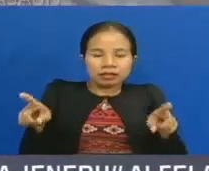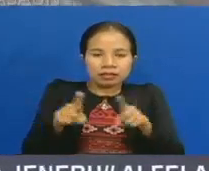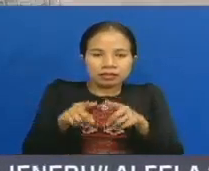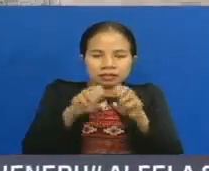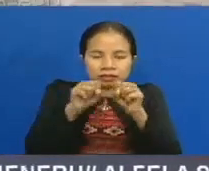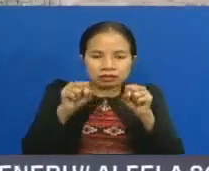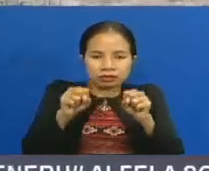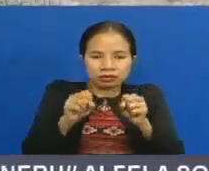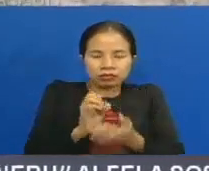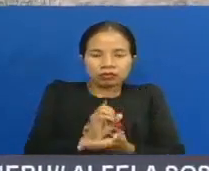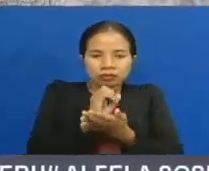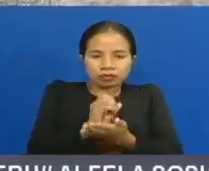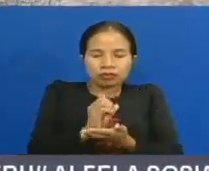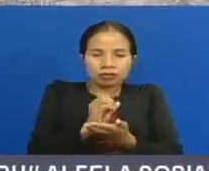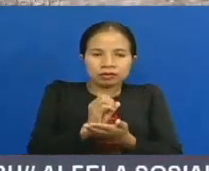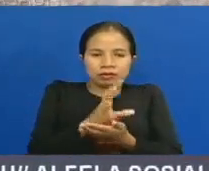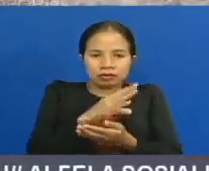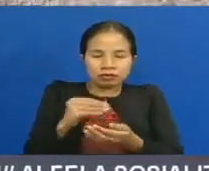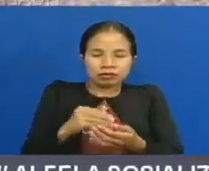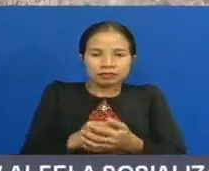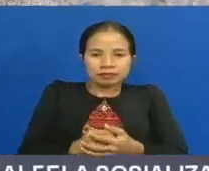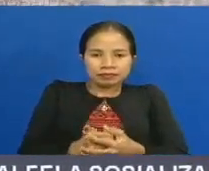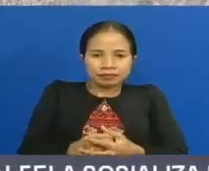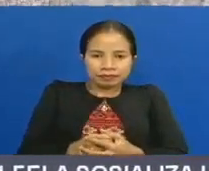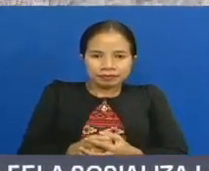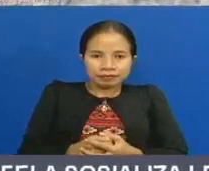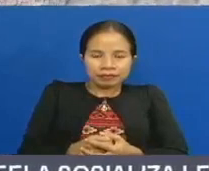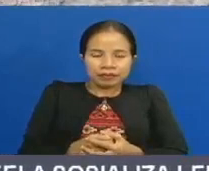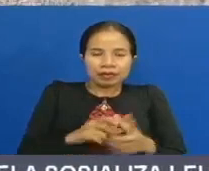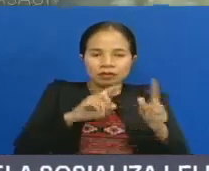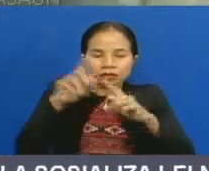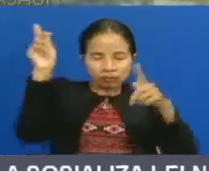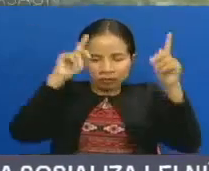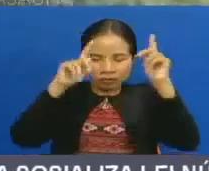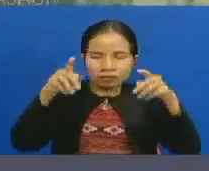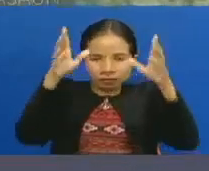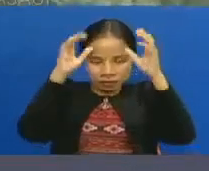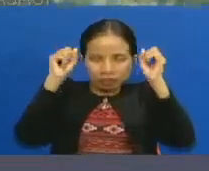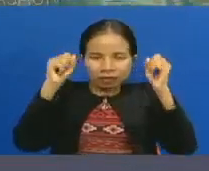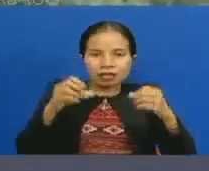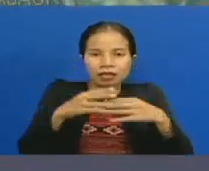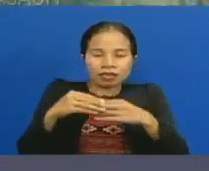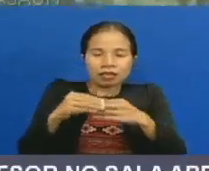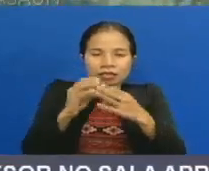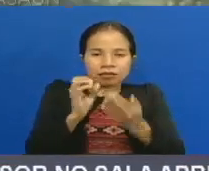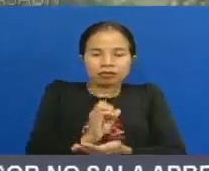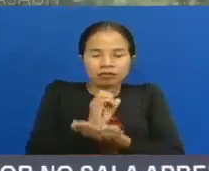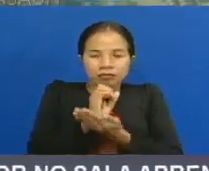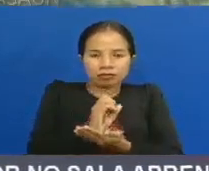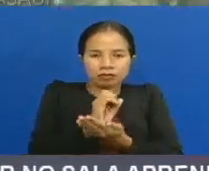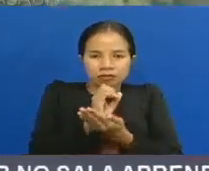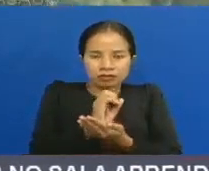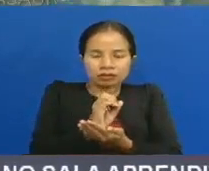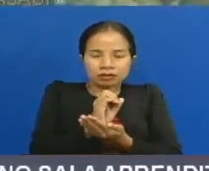su prisão no exilo, no su prisão passa be. Hatamba preocupação ne presidente autoridade região administrativa